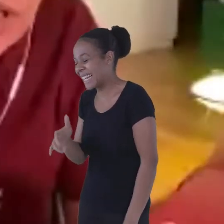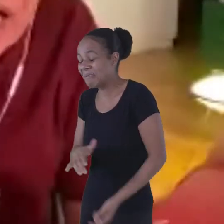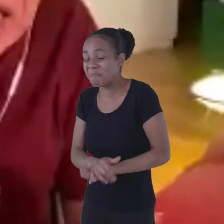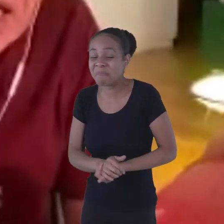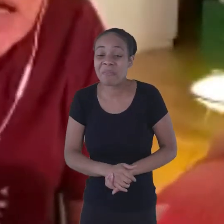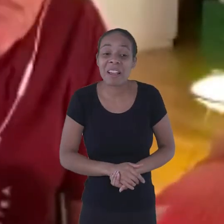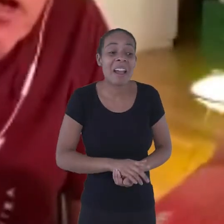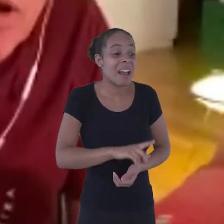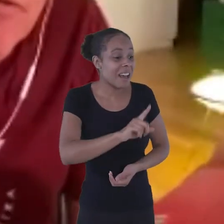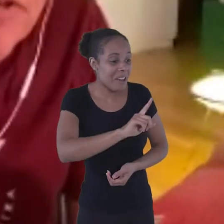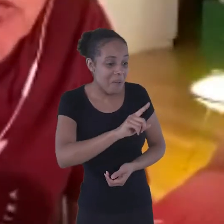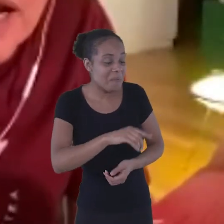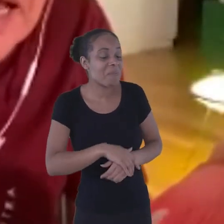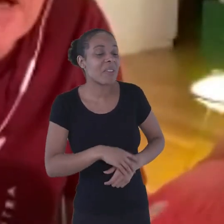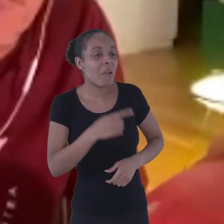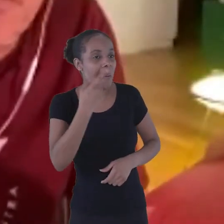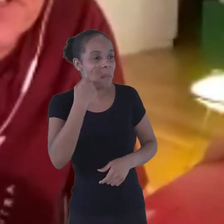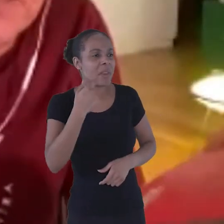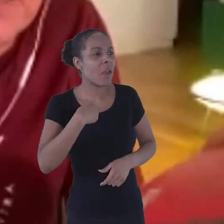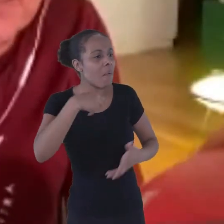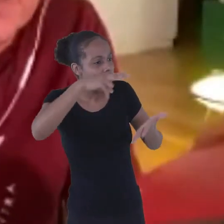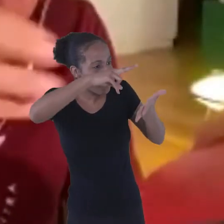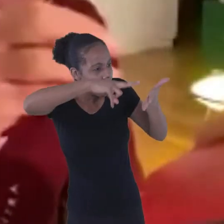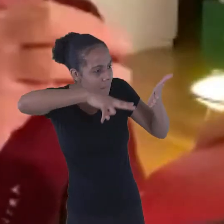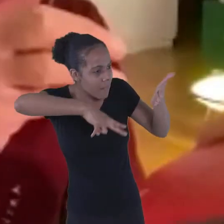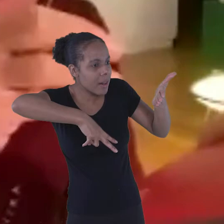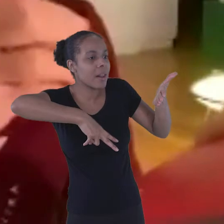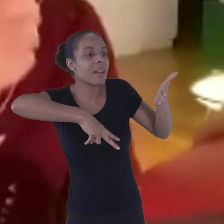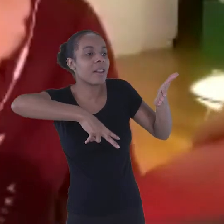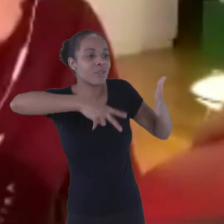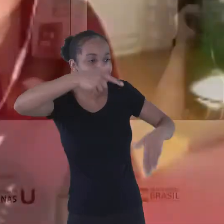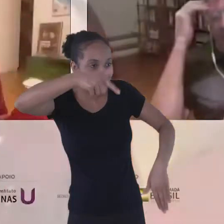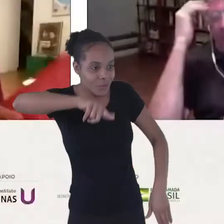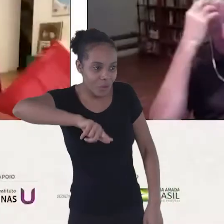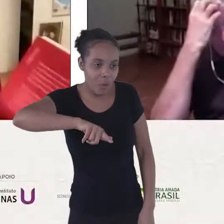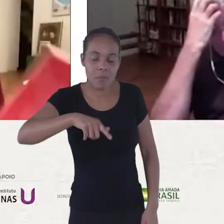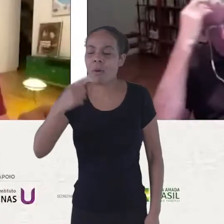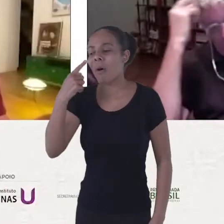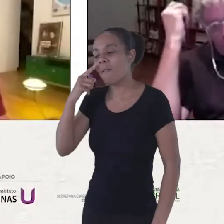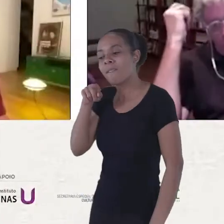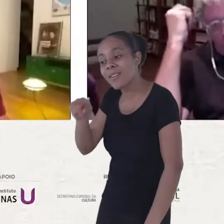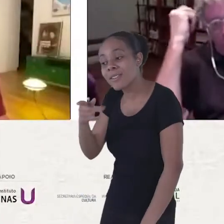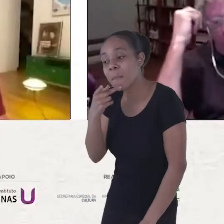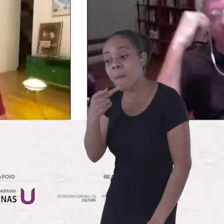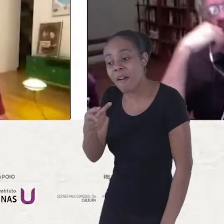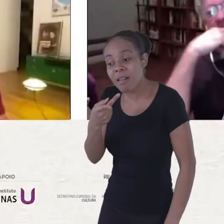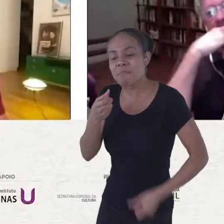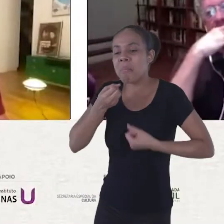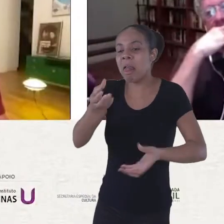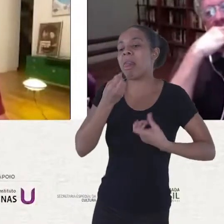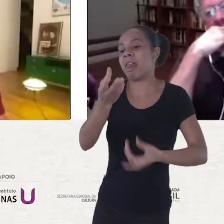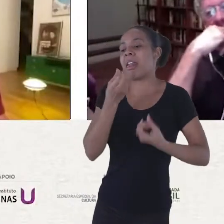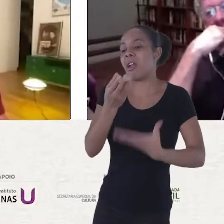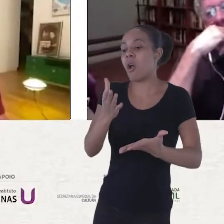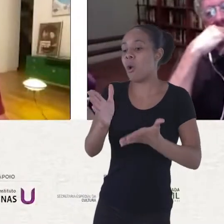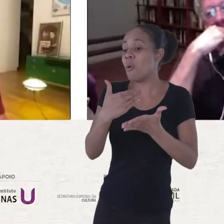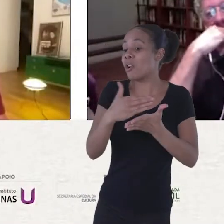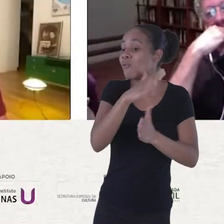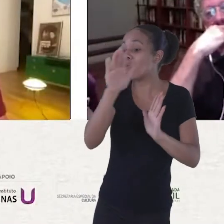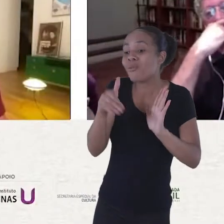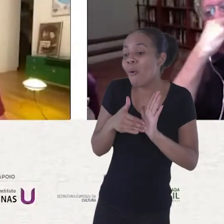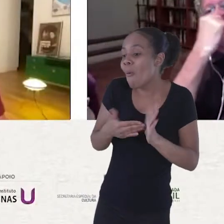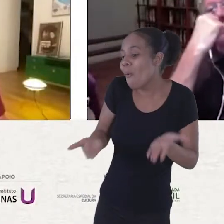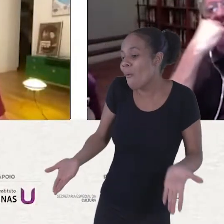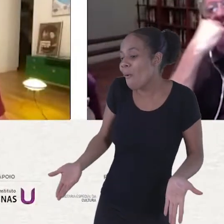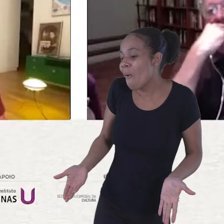eu precisaria ler mais uma vez para, vamos dizer assim... Sem dar spoiler, não pode dar spoiler. Sem dar spoiler. Mas eu vou dar uns spoilers aqui. Olha